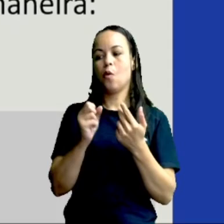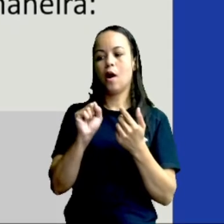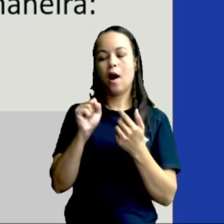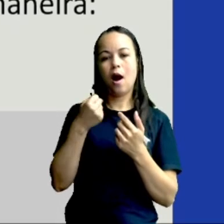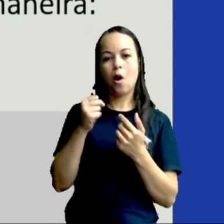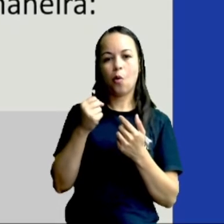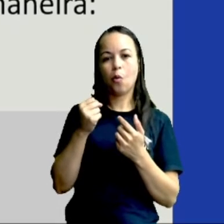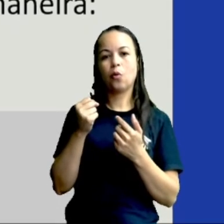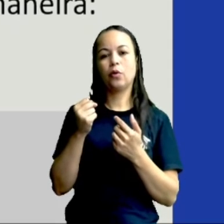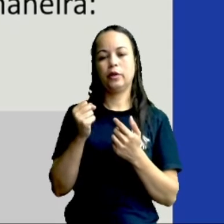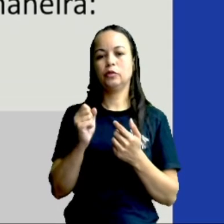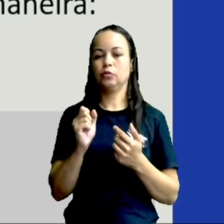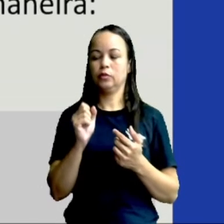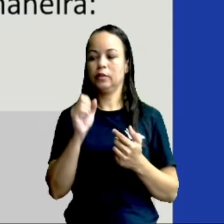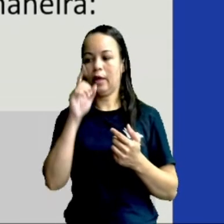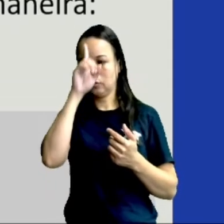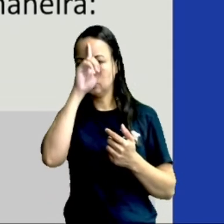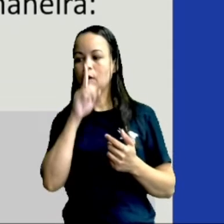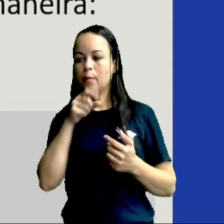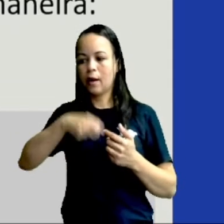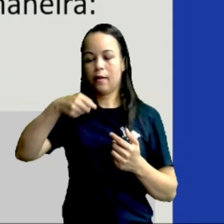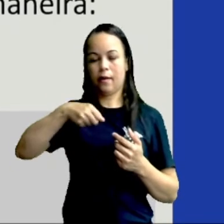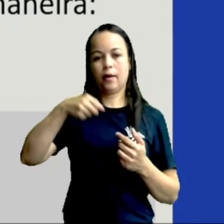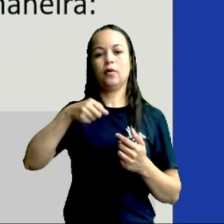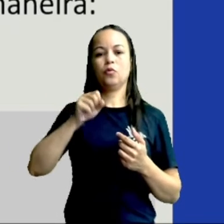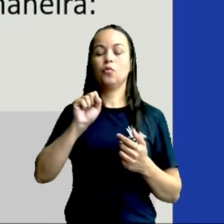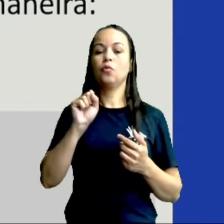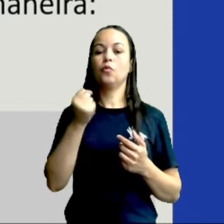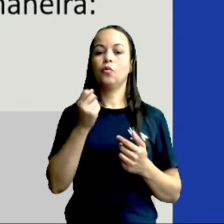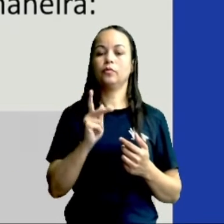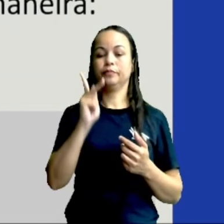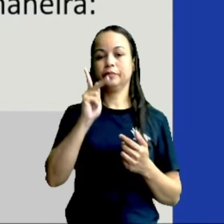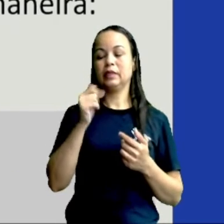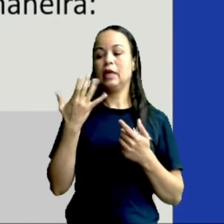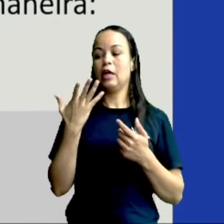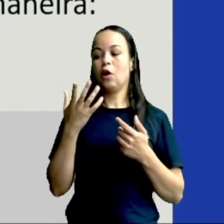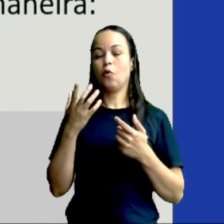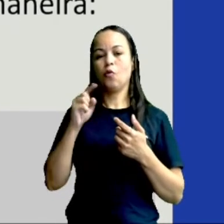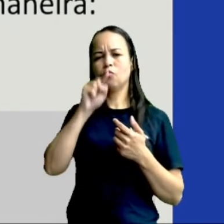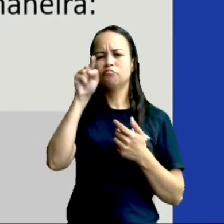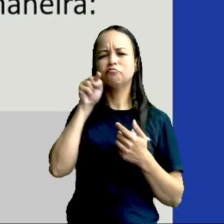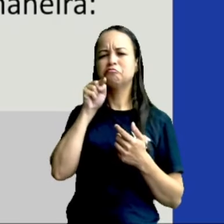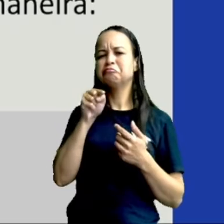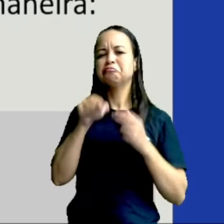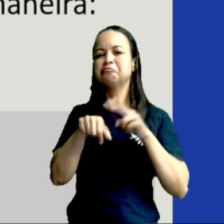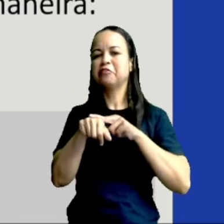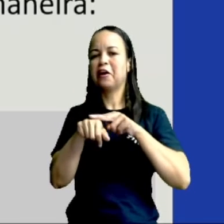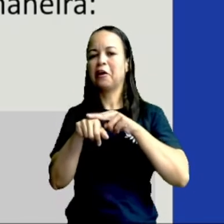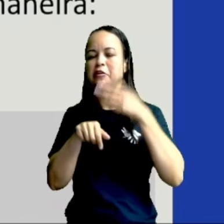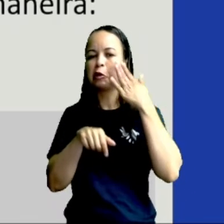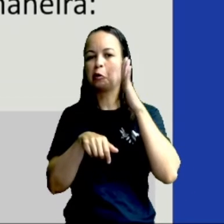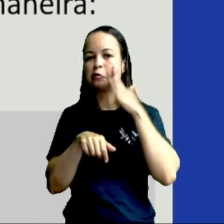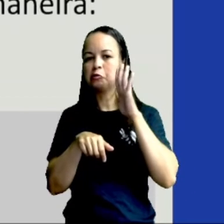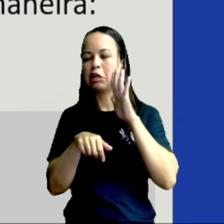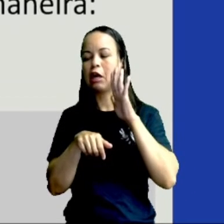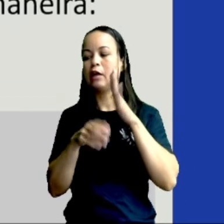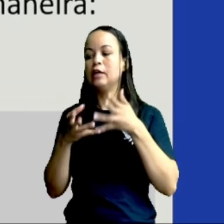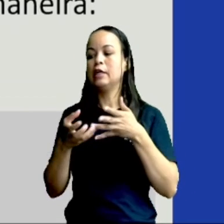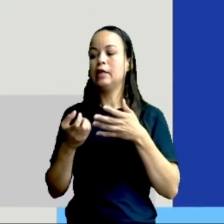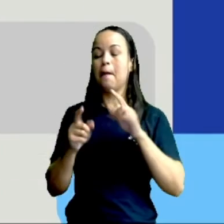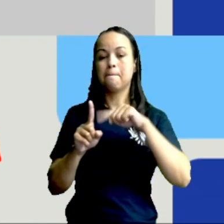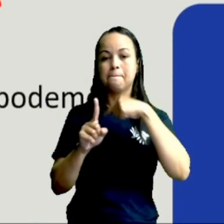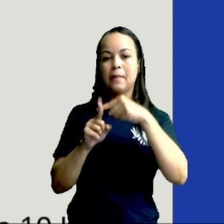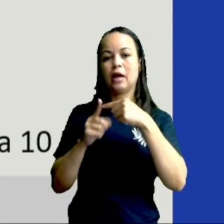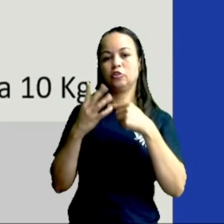amarelo, mais o tracinho que representa aí o valor que eu não tenho do pacote verde, mais 4, ok? Então, o que é que a gente vai